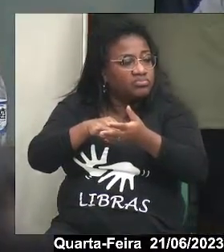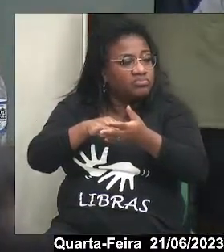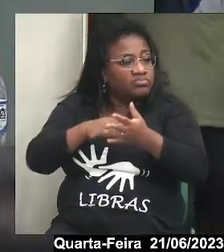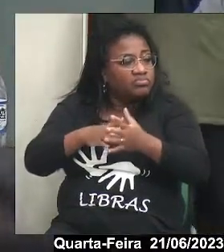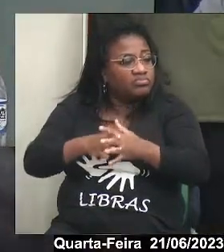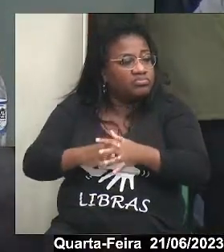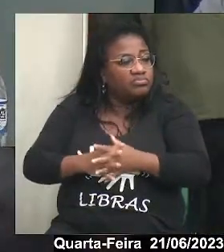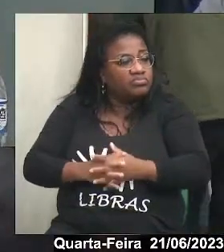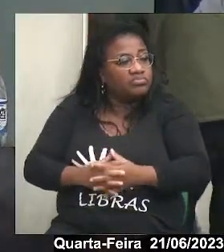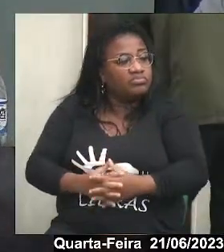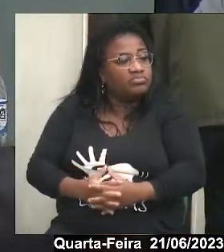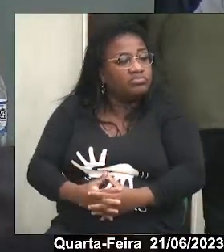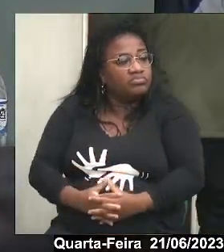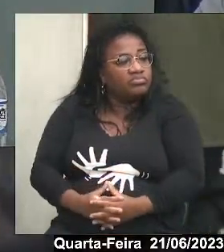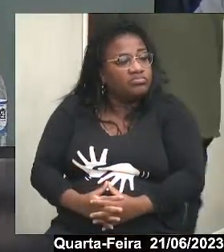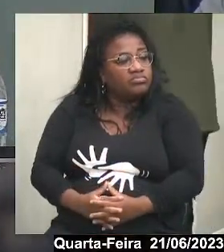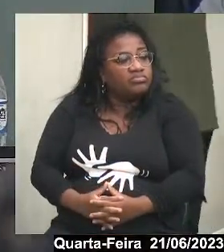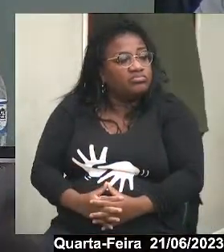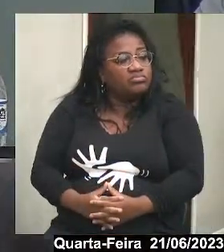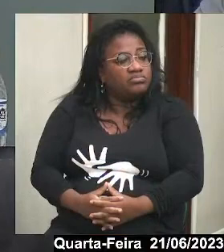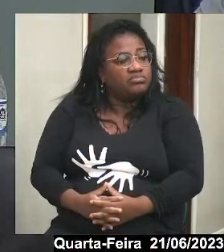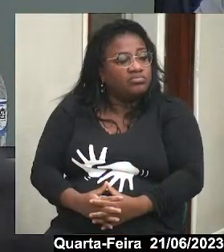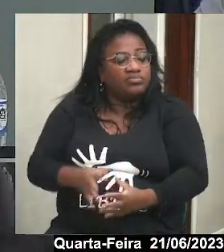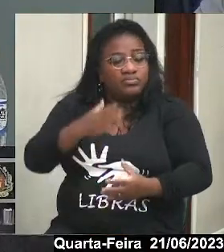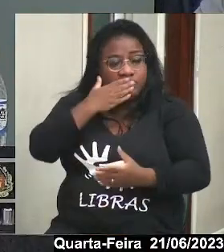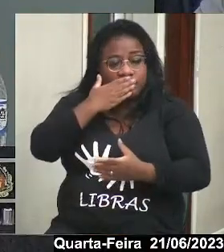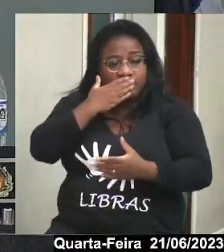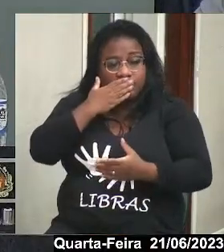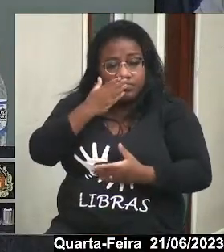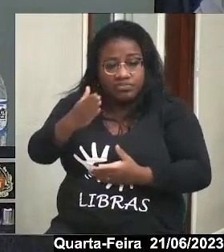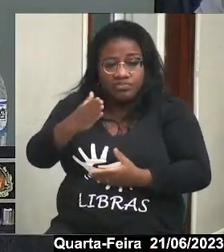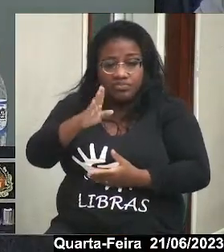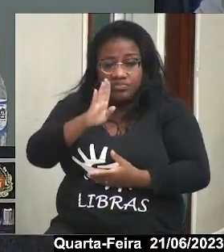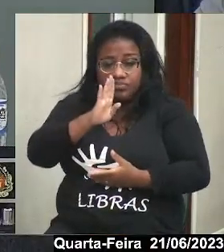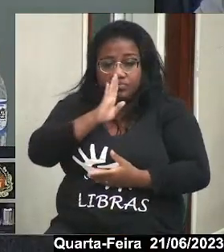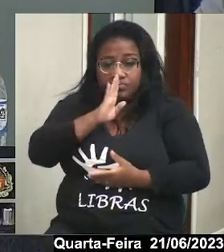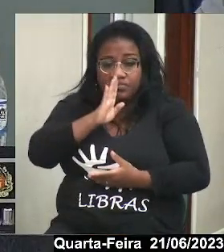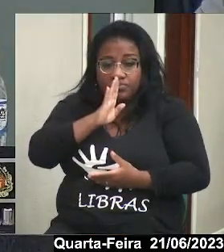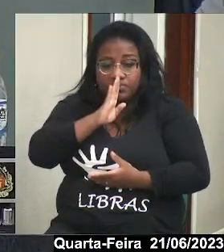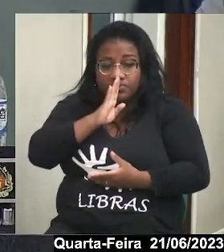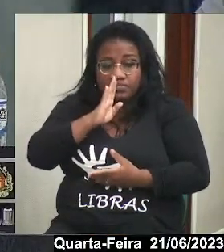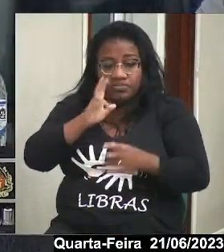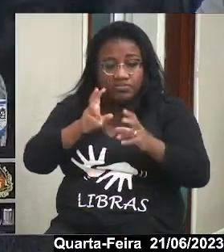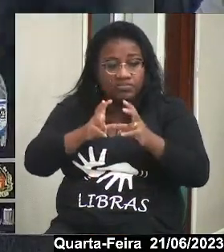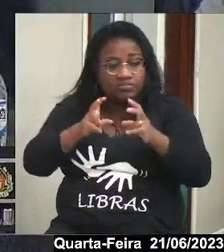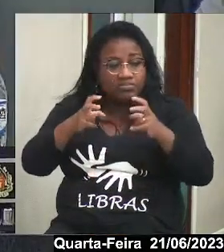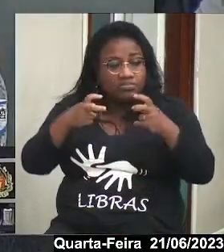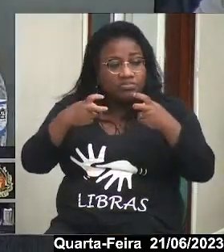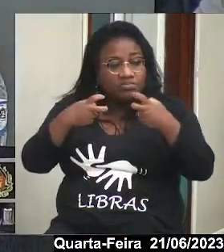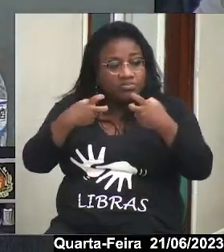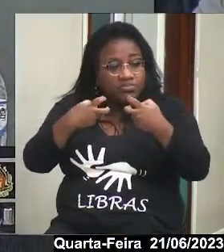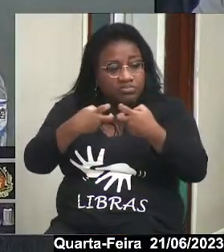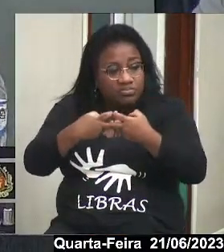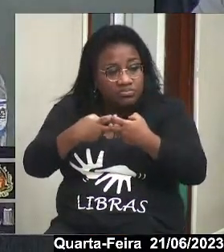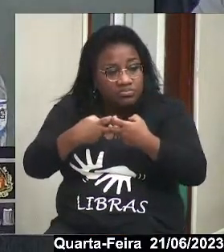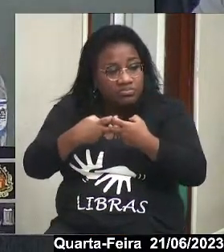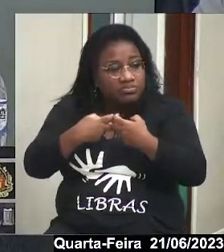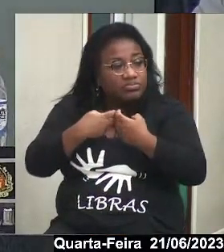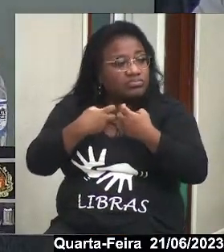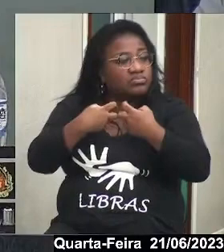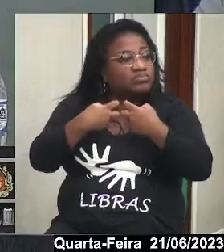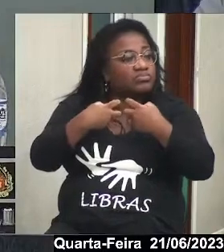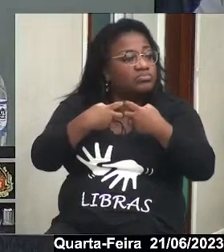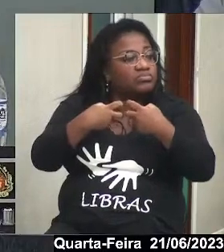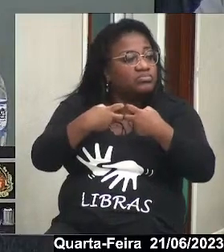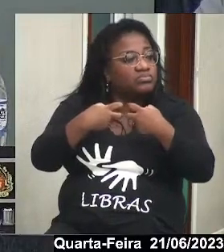Eu gostaria de pedir silêncio ao plenário. Nós estamos em votação. Gostaria